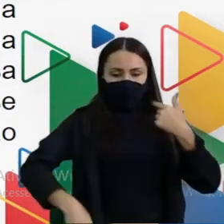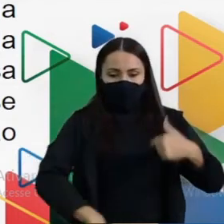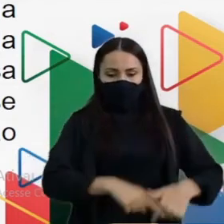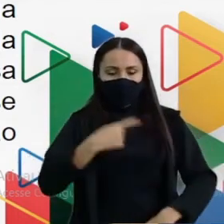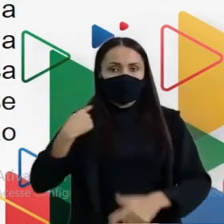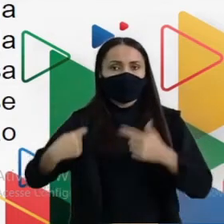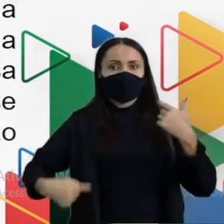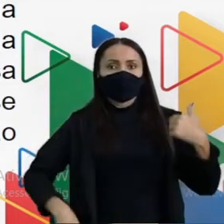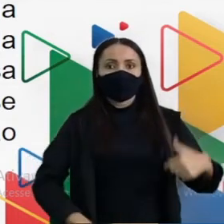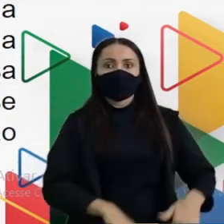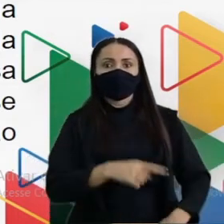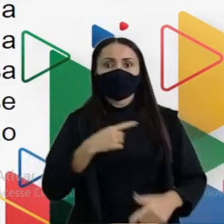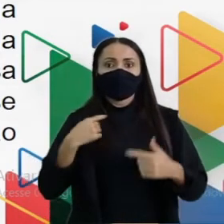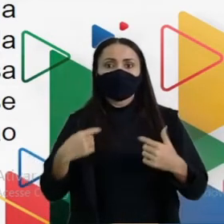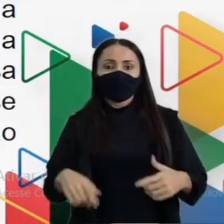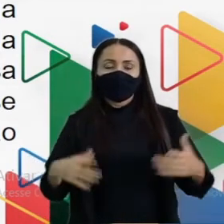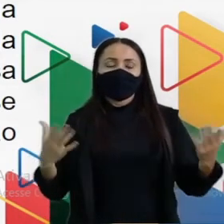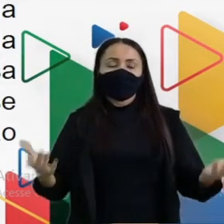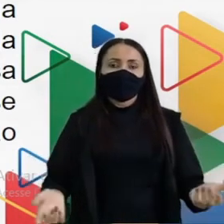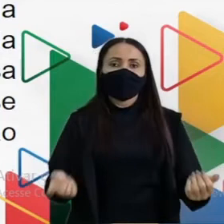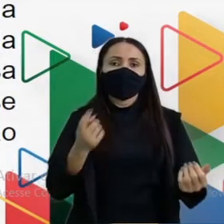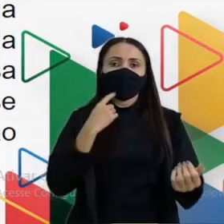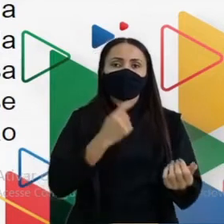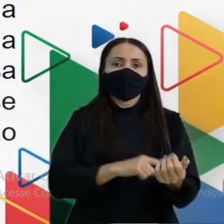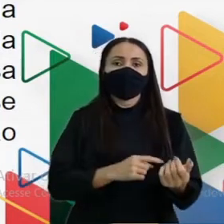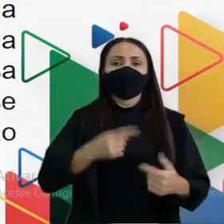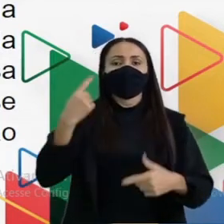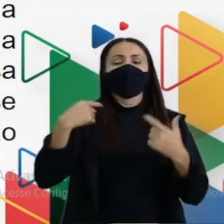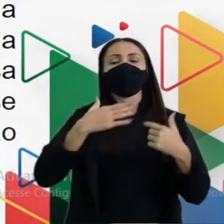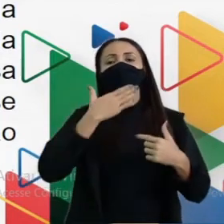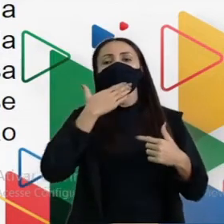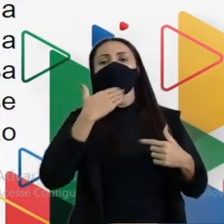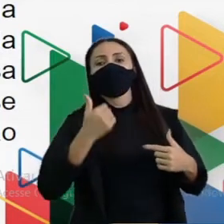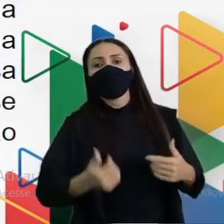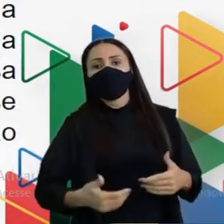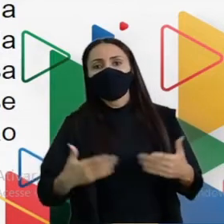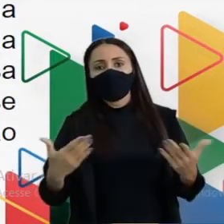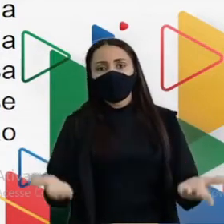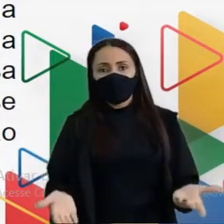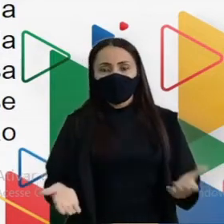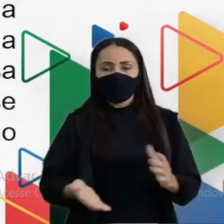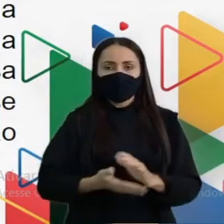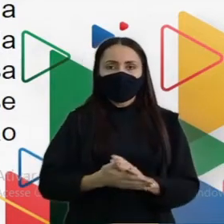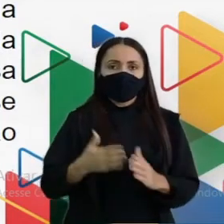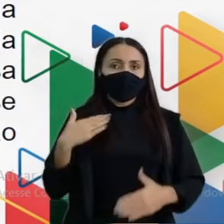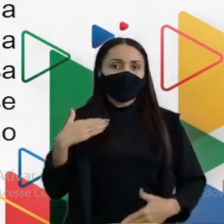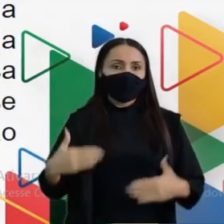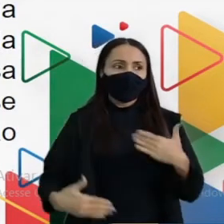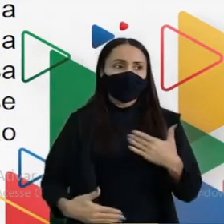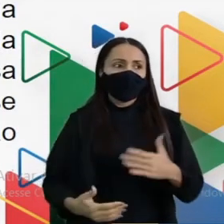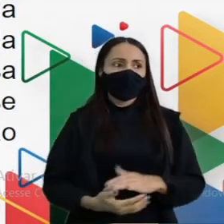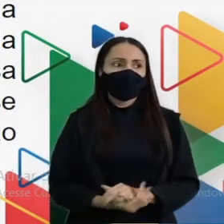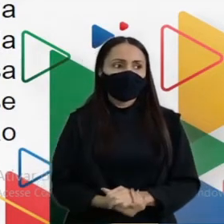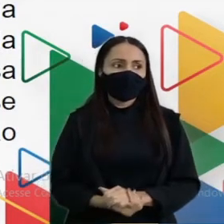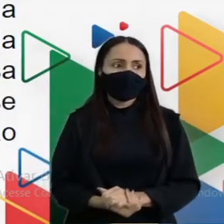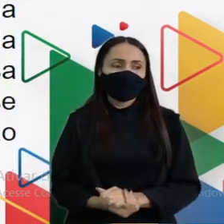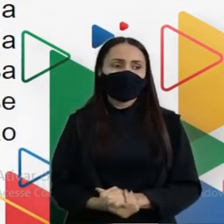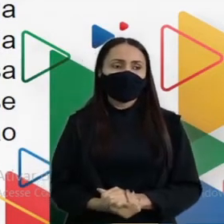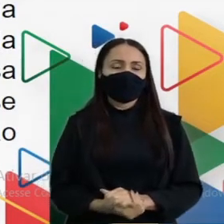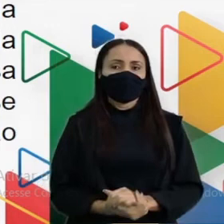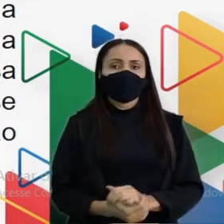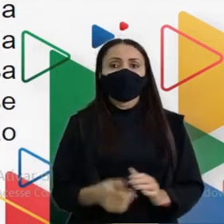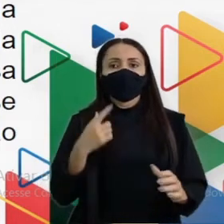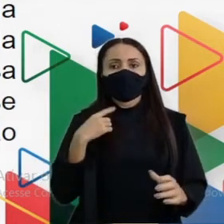dilatam, fazendo com que o sangue flua melhor pelos vasos sanguíneos. Então, havendo